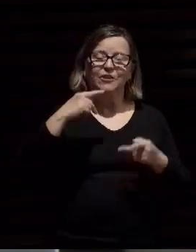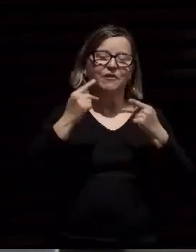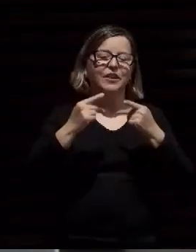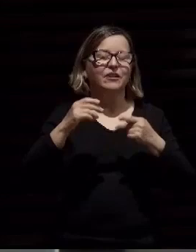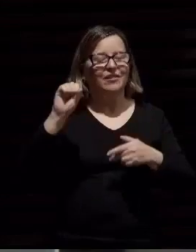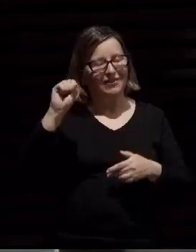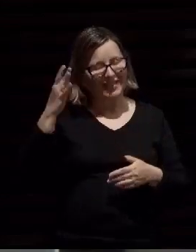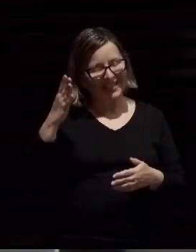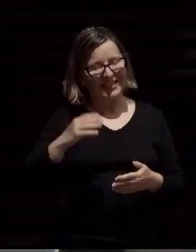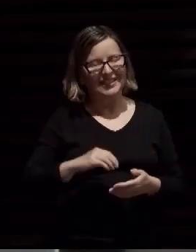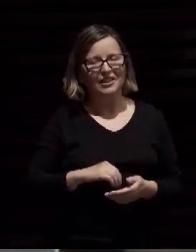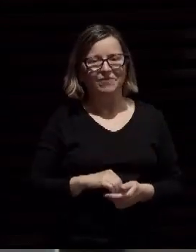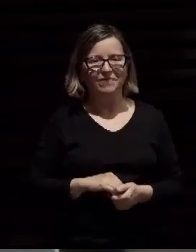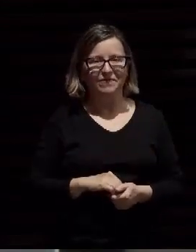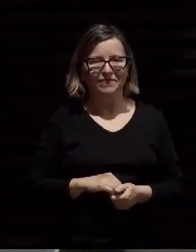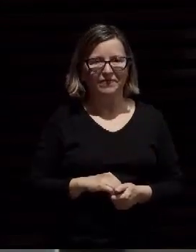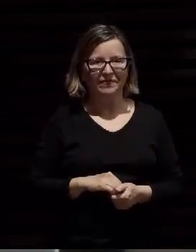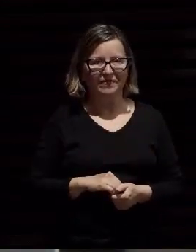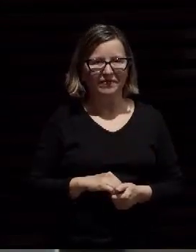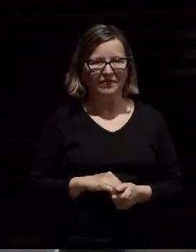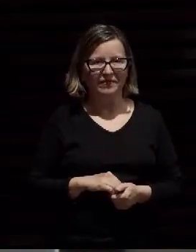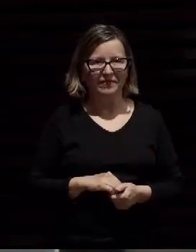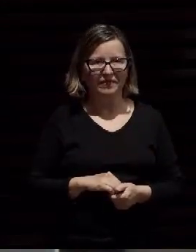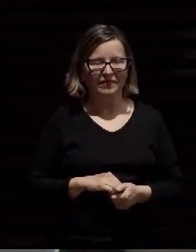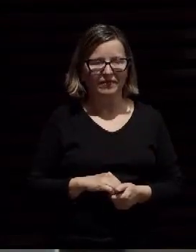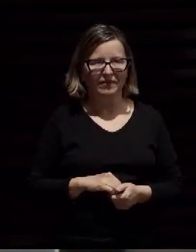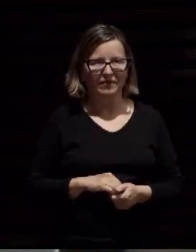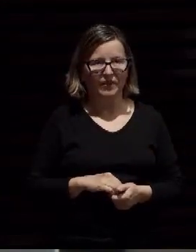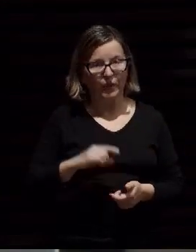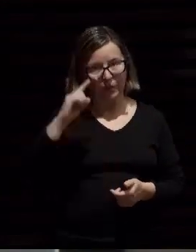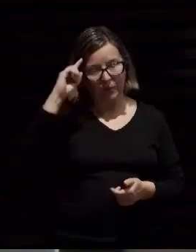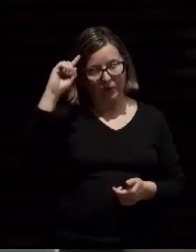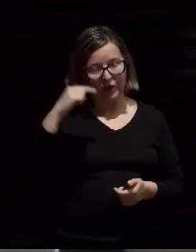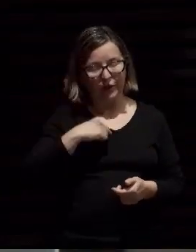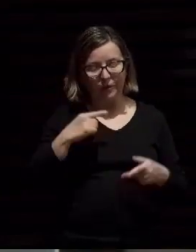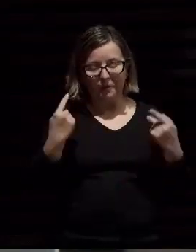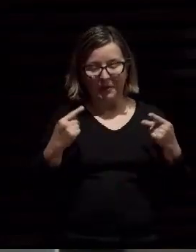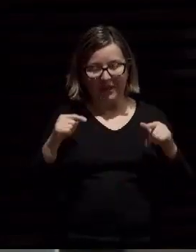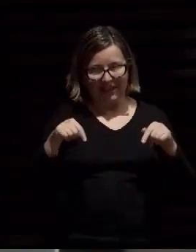termino aqui só. Um dia eu preguei aqui nessa igreja,